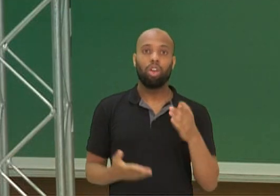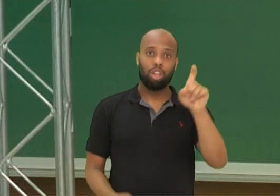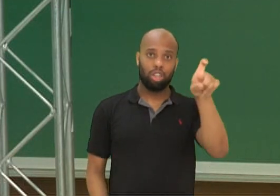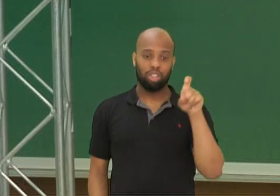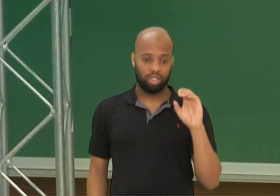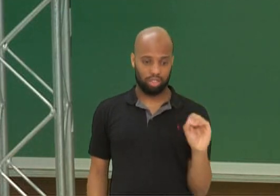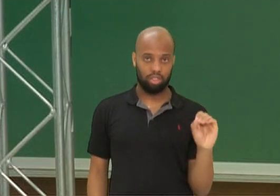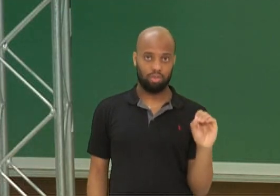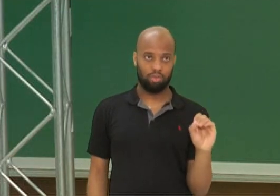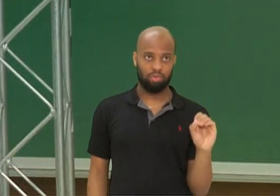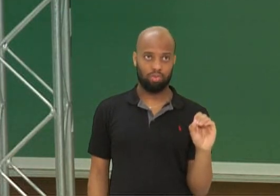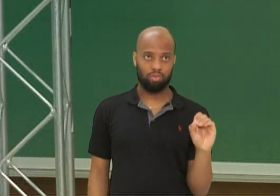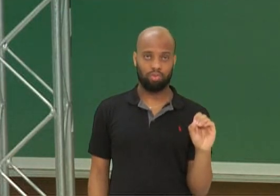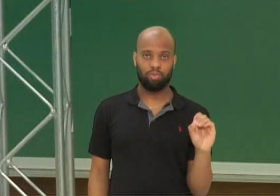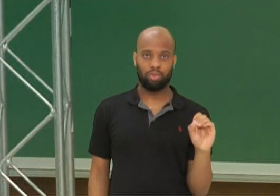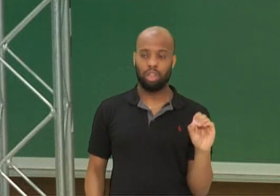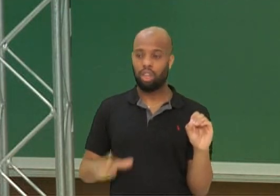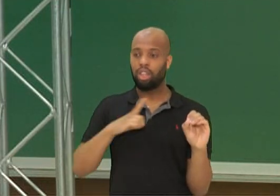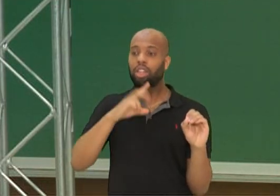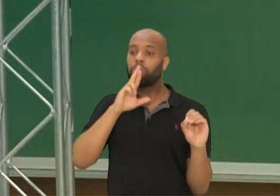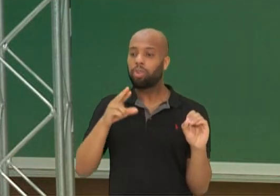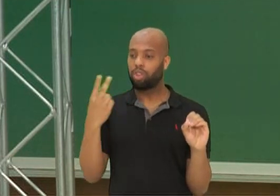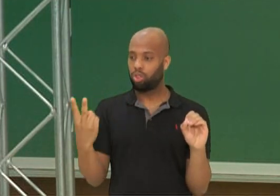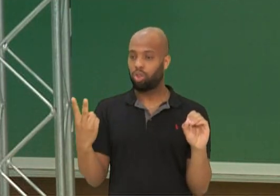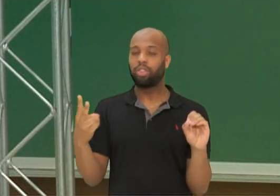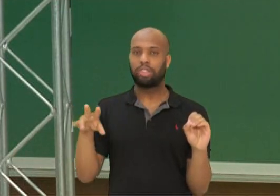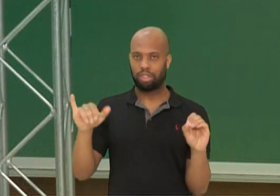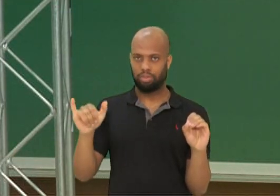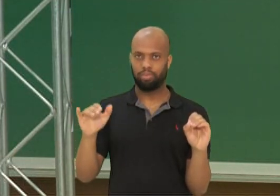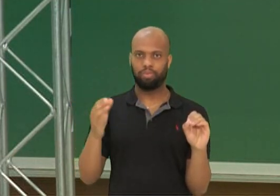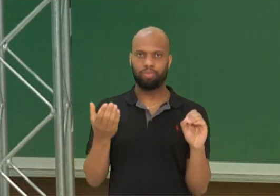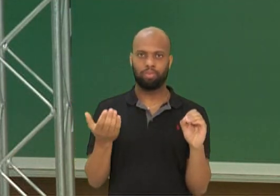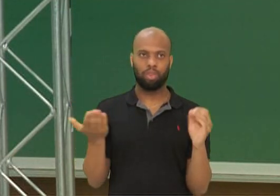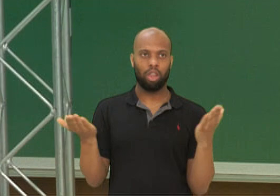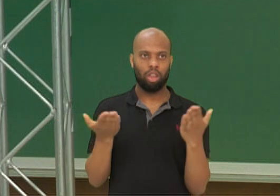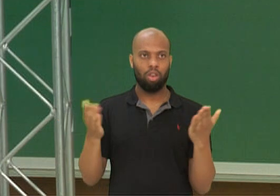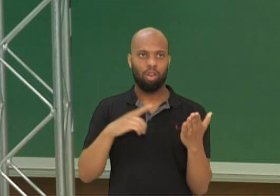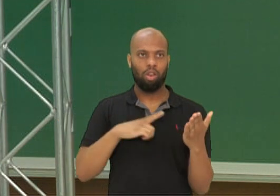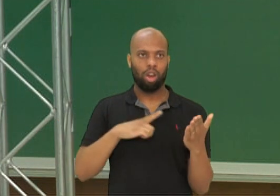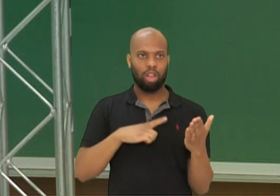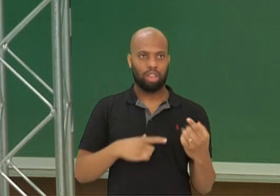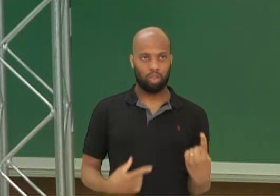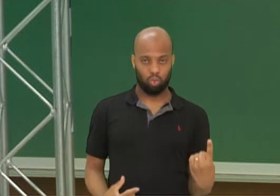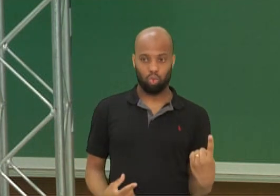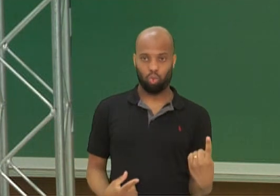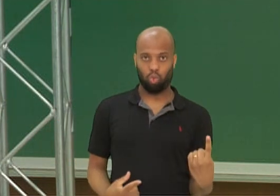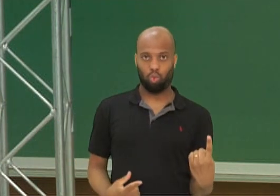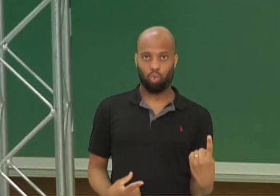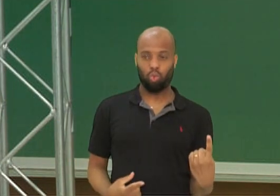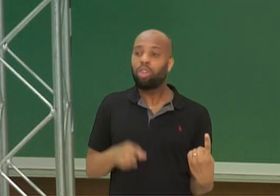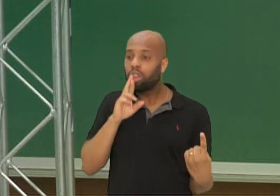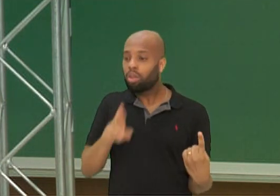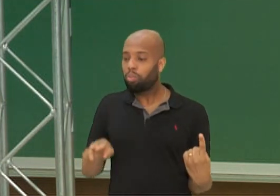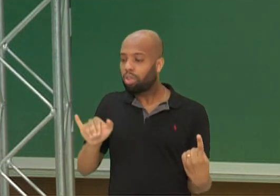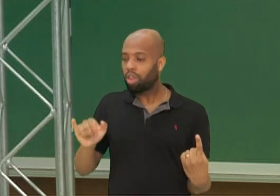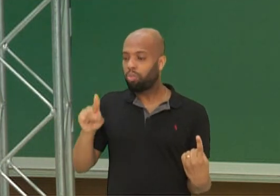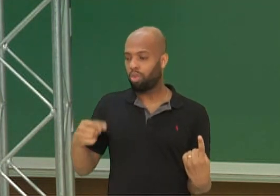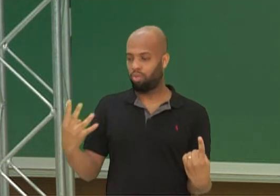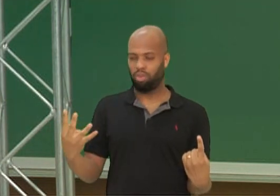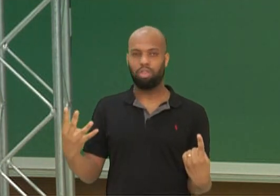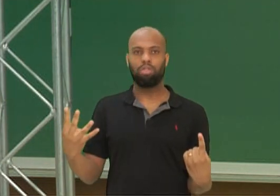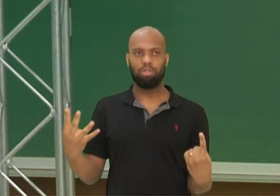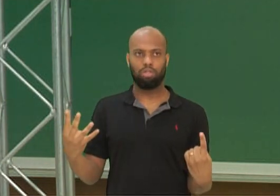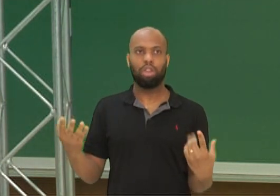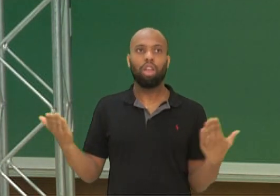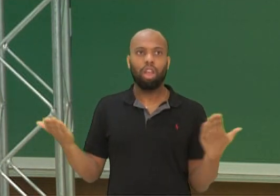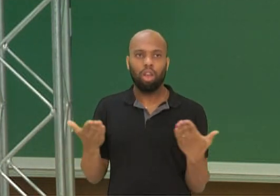0, substituiu, deu 2. Para x igual a 1, 1 mais 1 são 2, 2 elevado a 2 são 4.